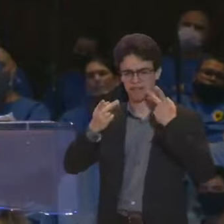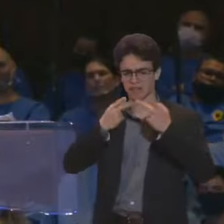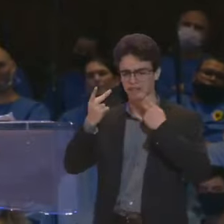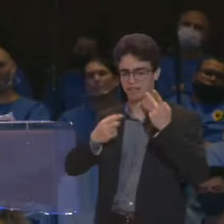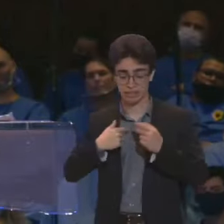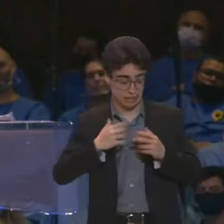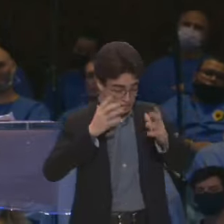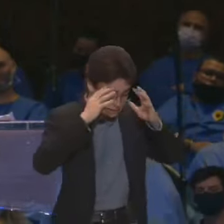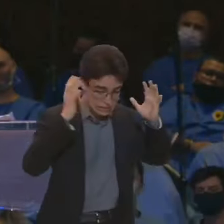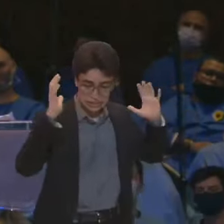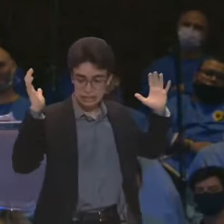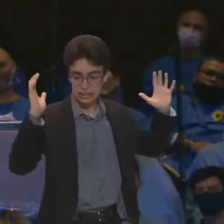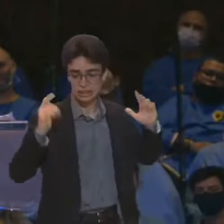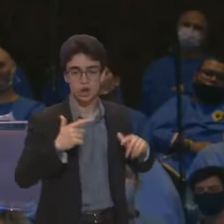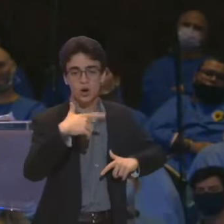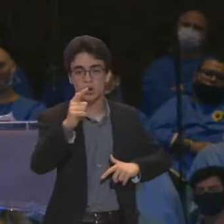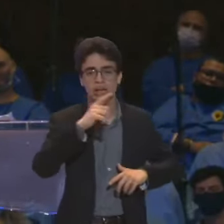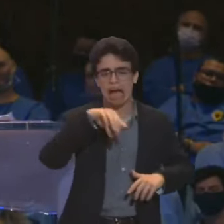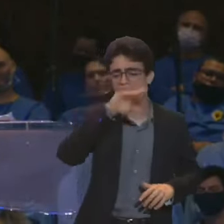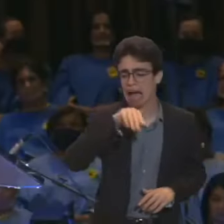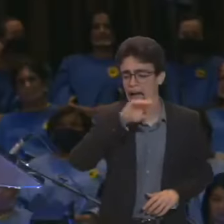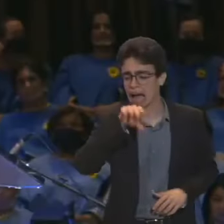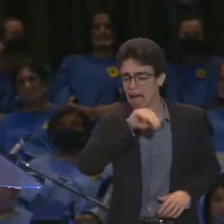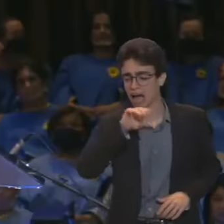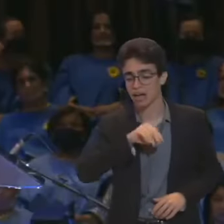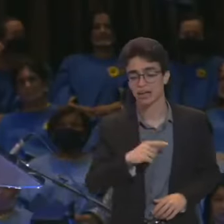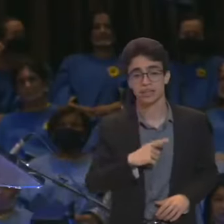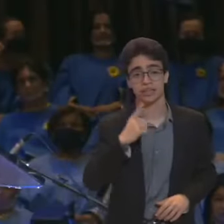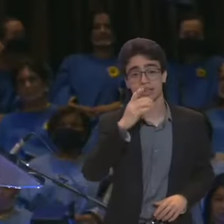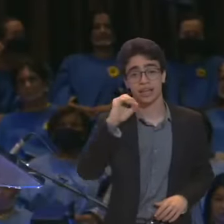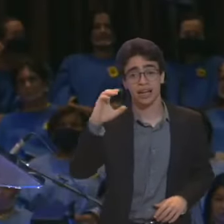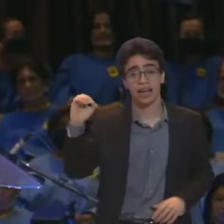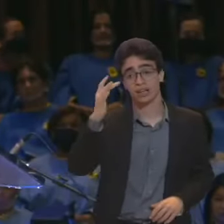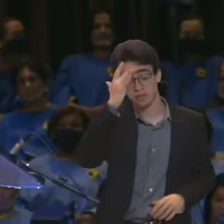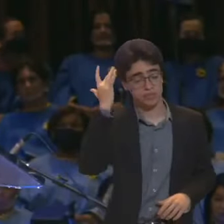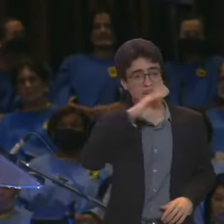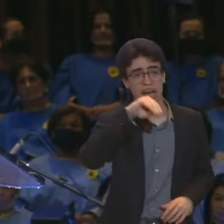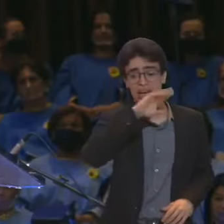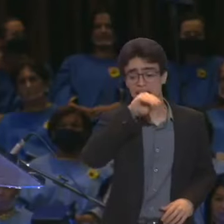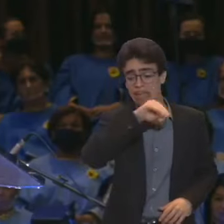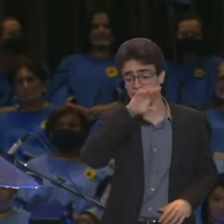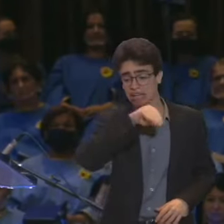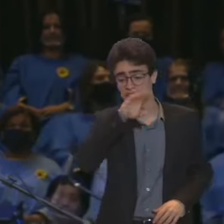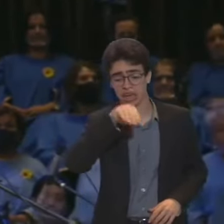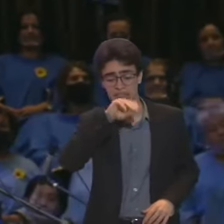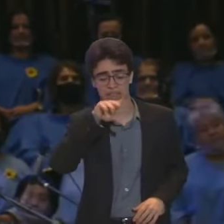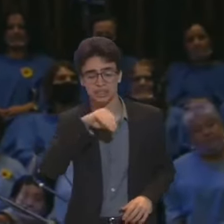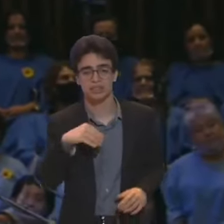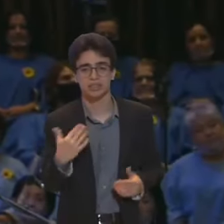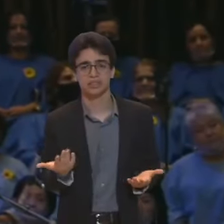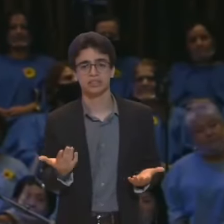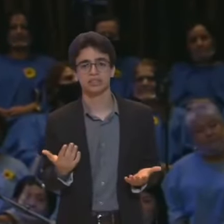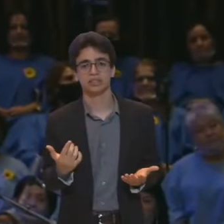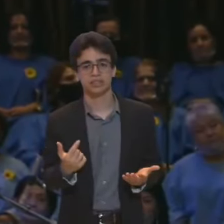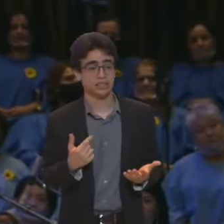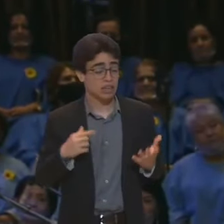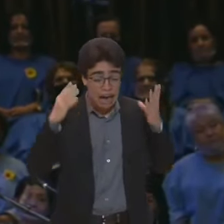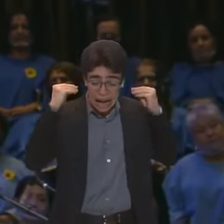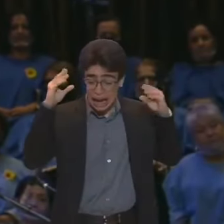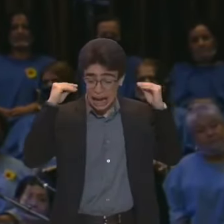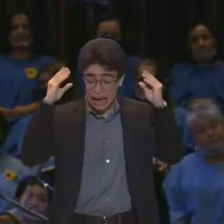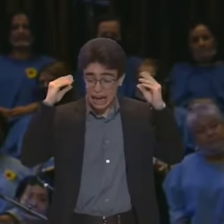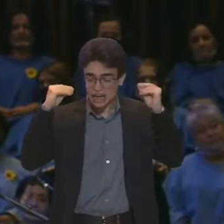comecei a ficar assustado. Outra gritou do outro lado. Tinha mais de 100 gritando no final. E aquilo aí foi ensurdecedor. E eu